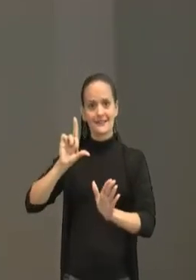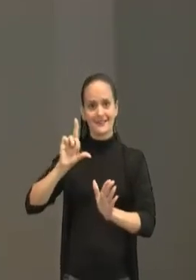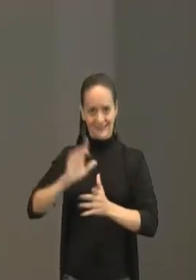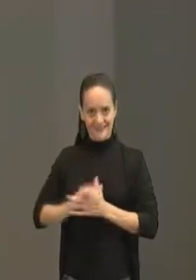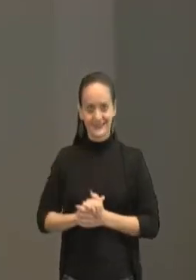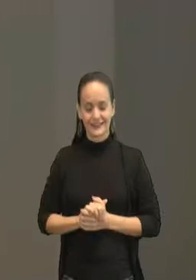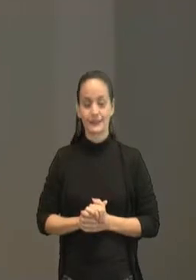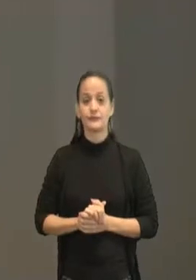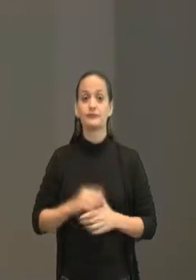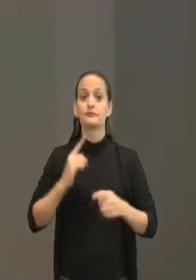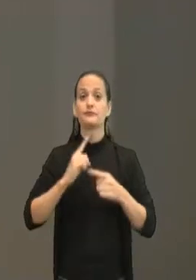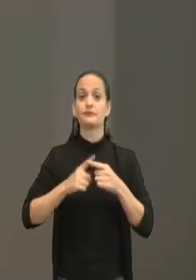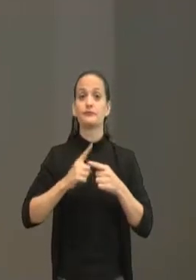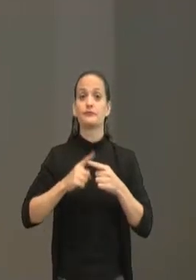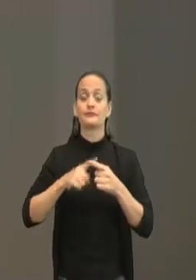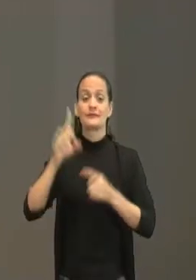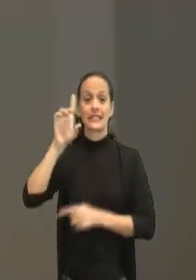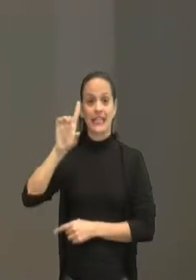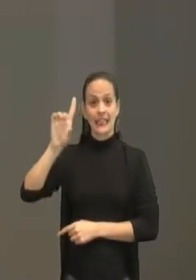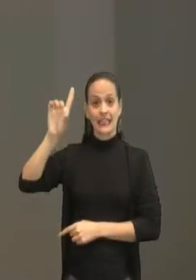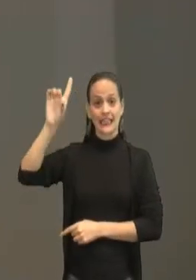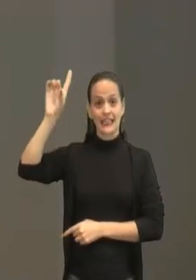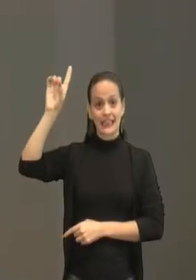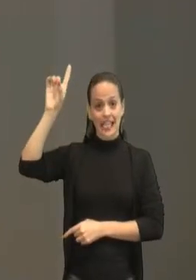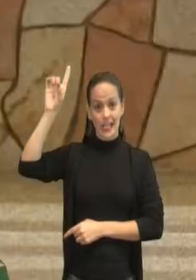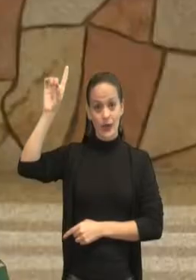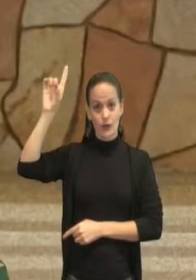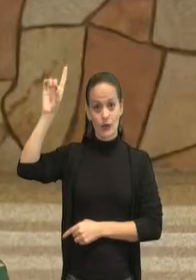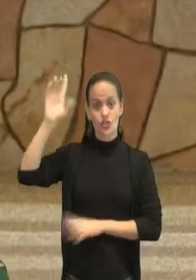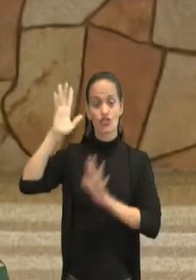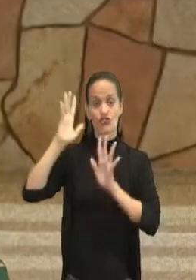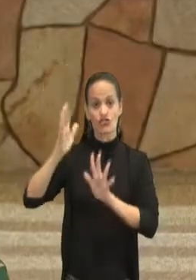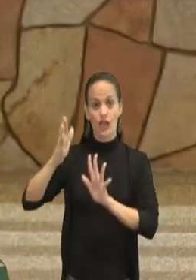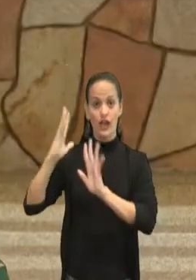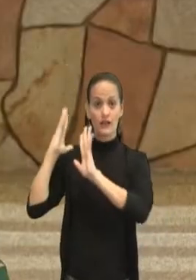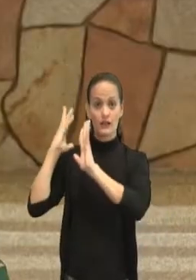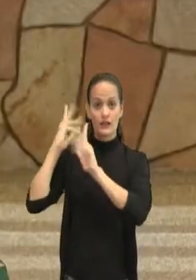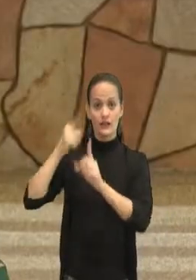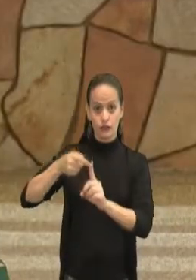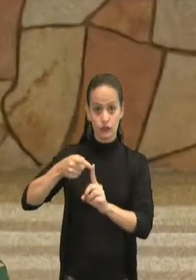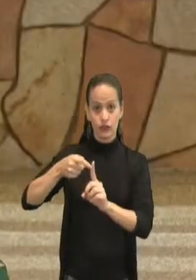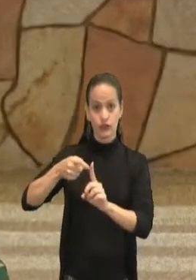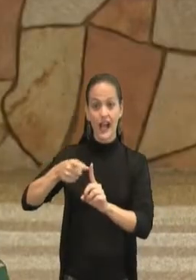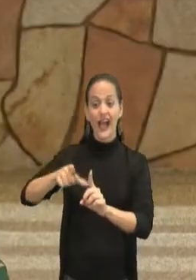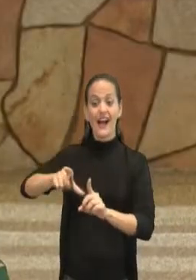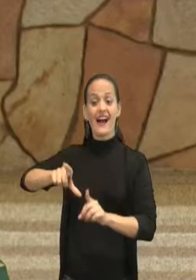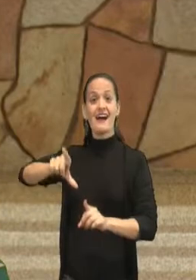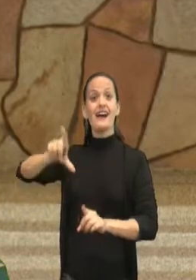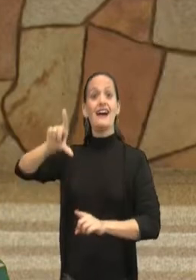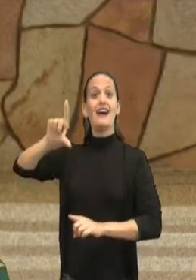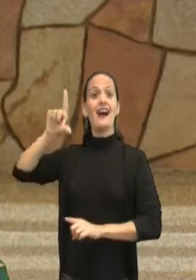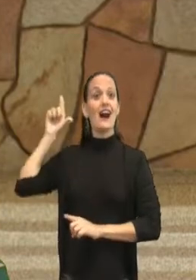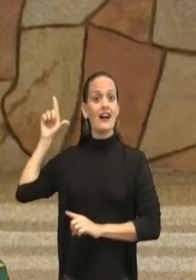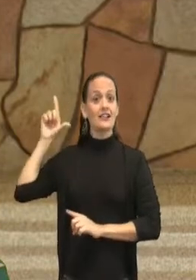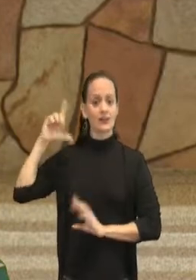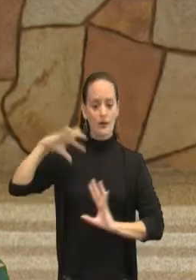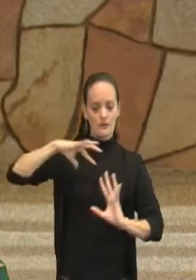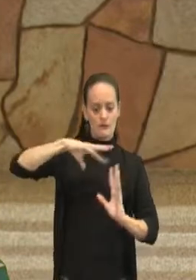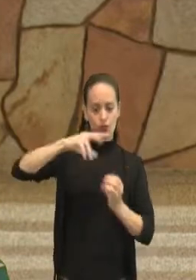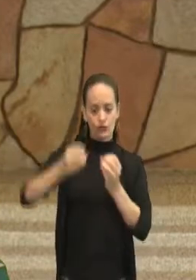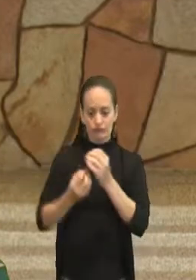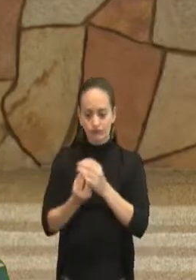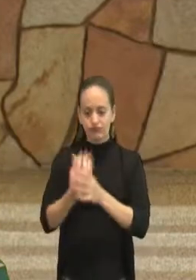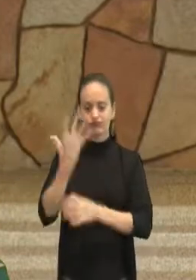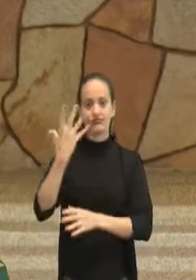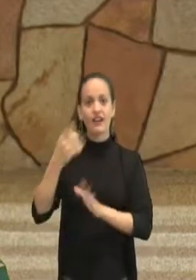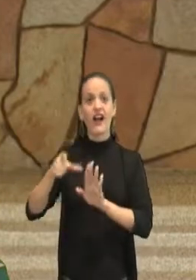como nos escolheu nele, antes da fundação do mundo. E nós temos ainda outros versos que nos